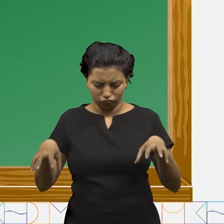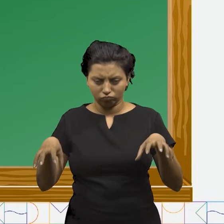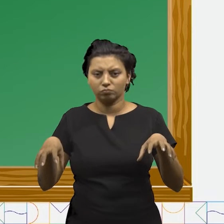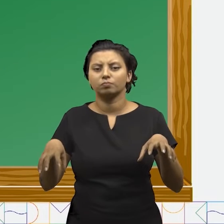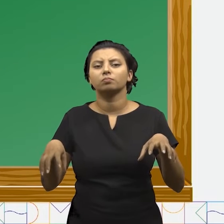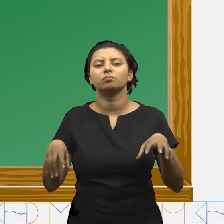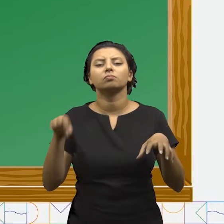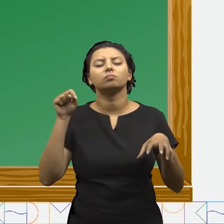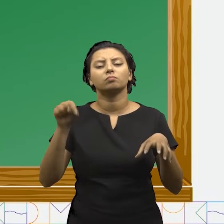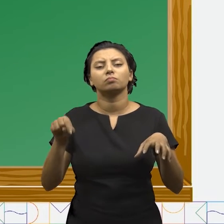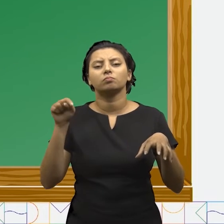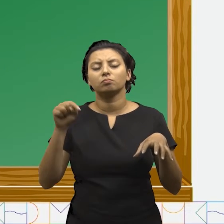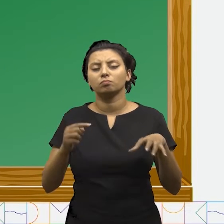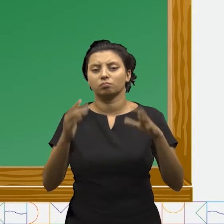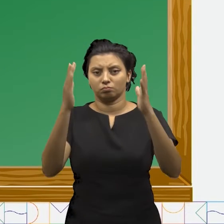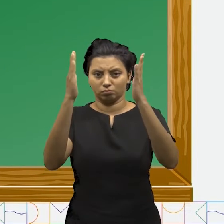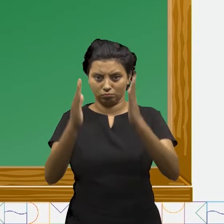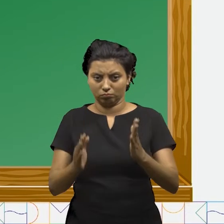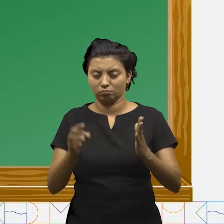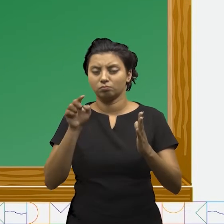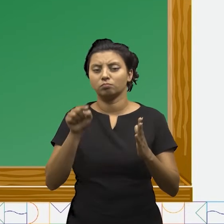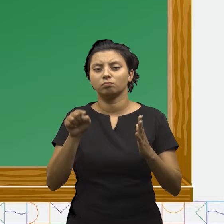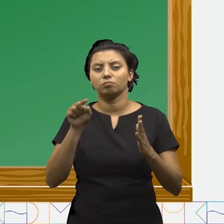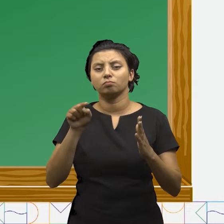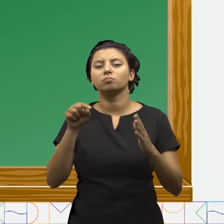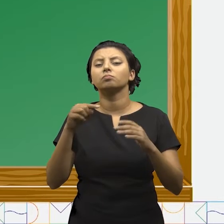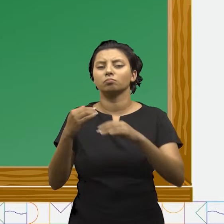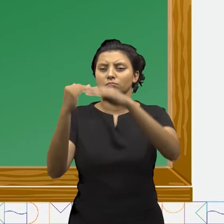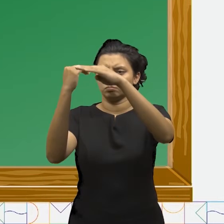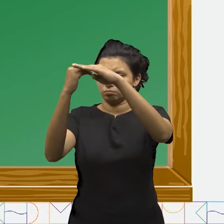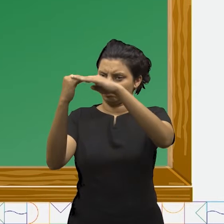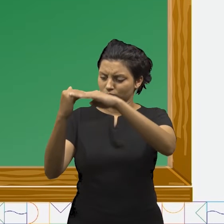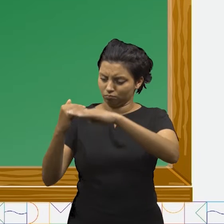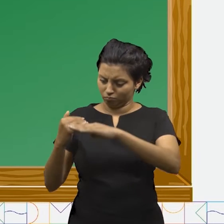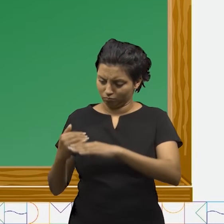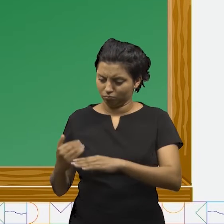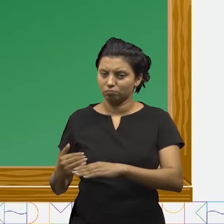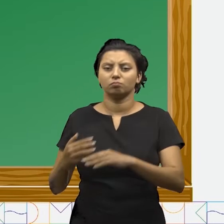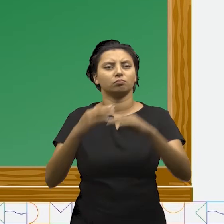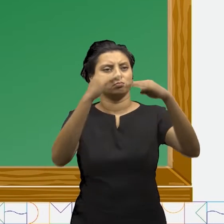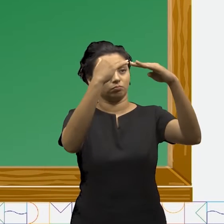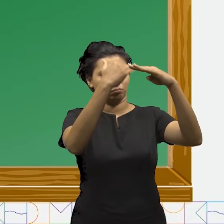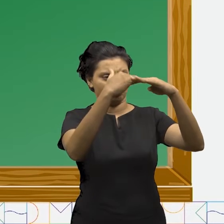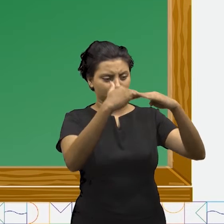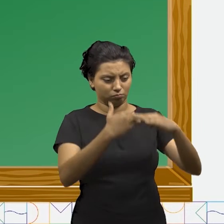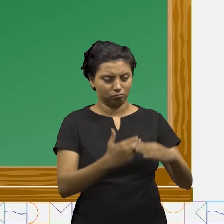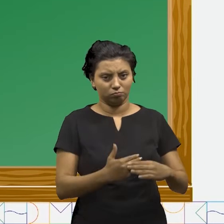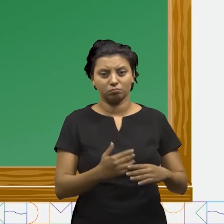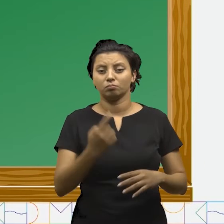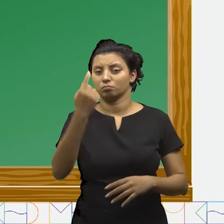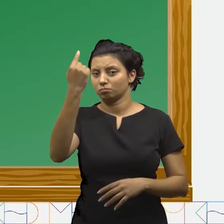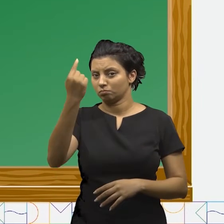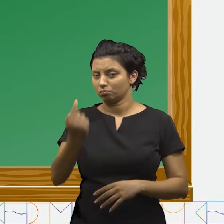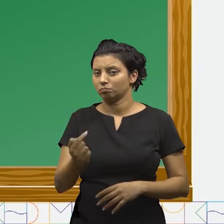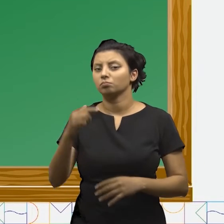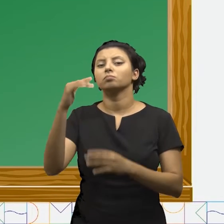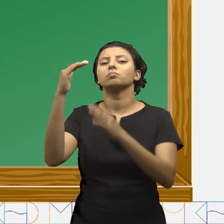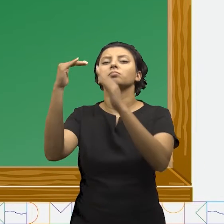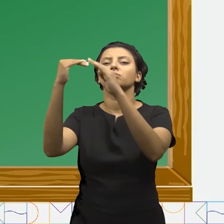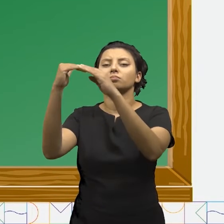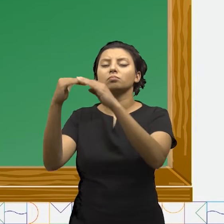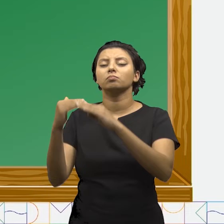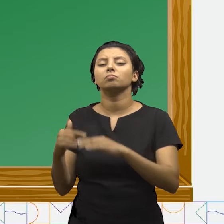linhas, onde estabeleceu um padrão para cada linha. Na primeira linha,